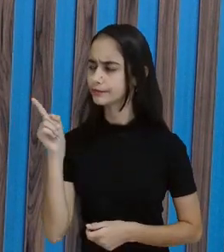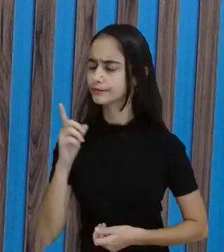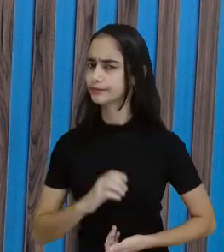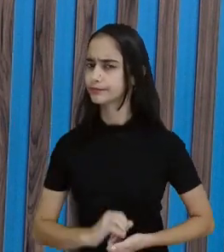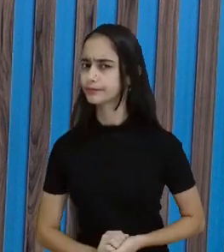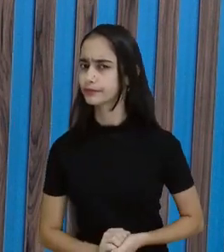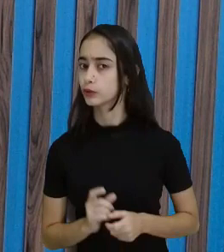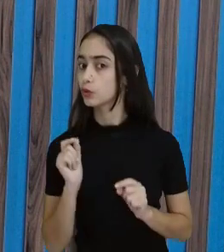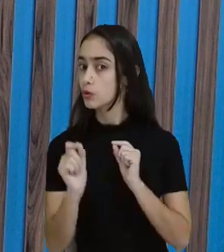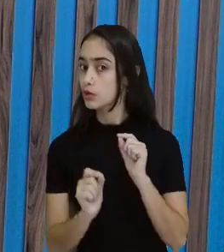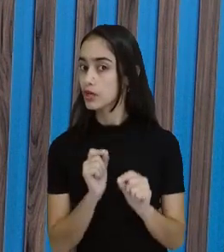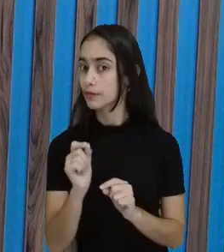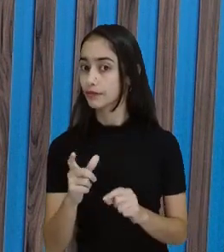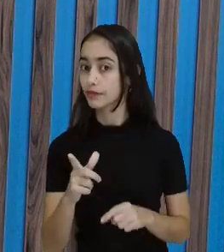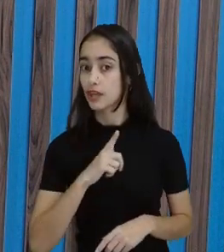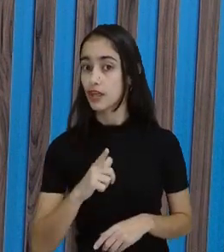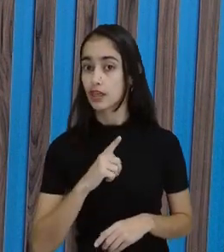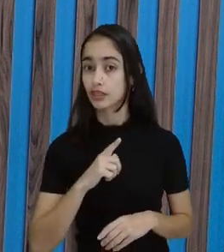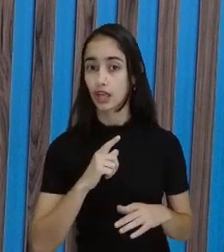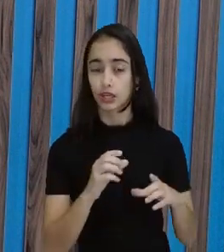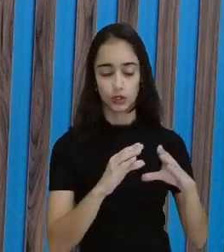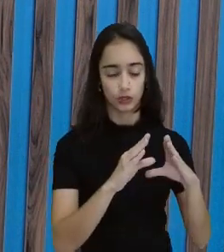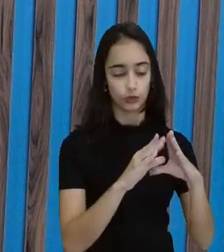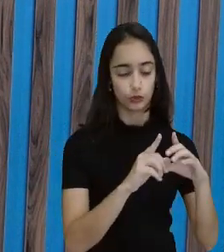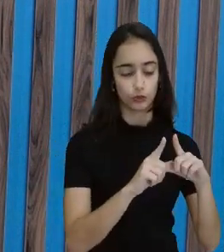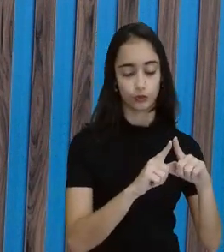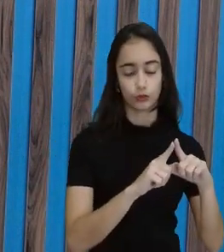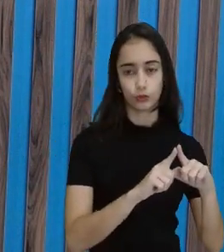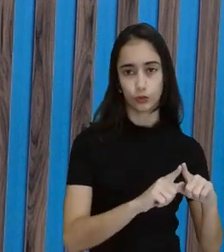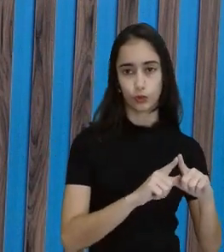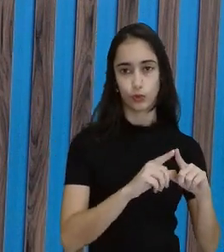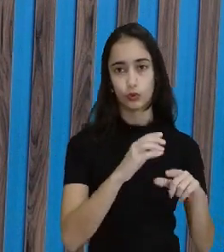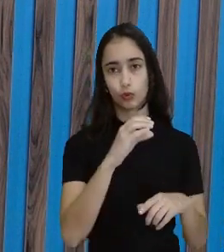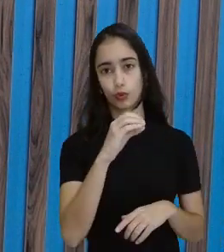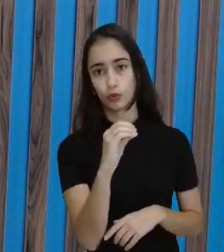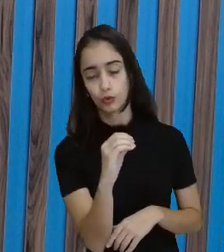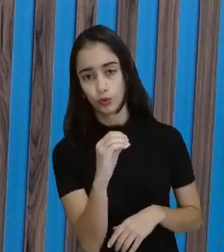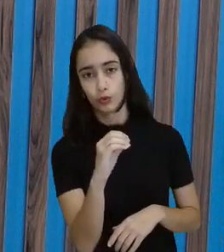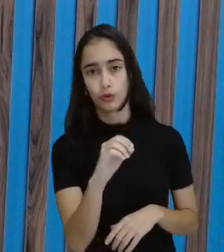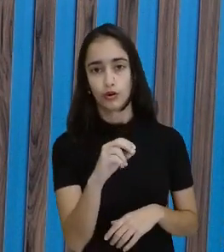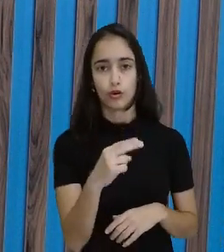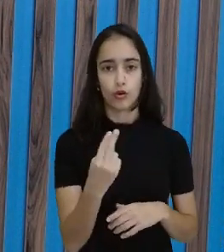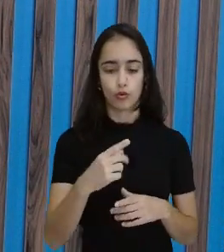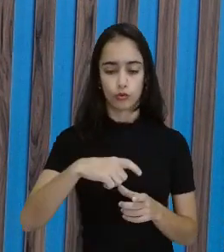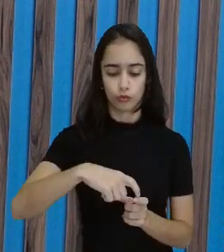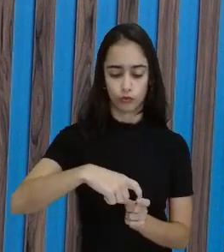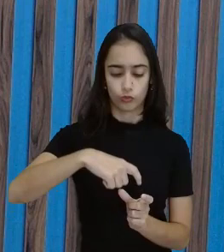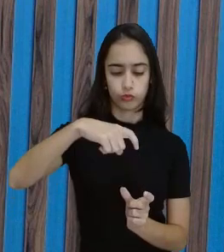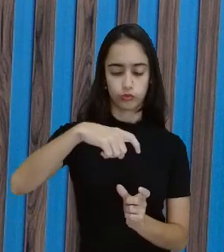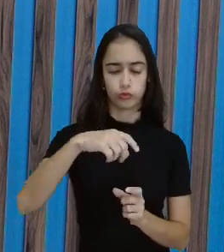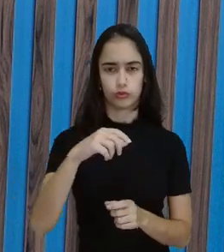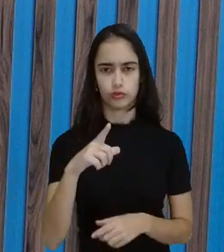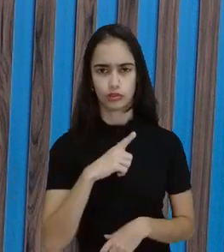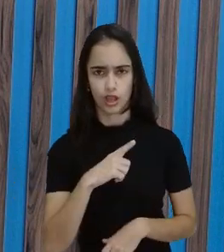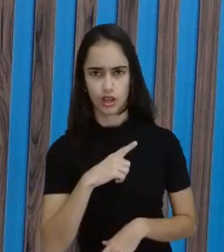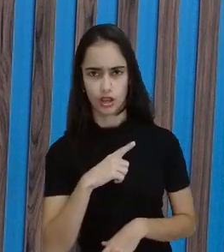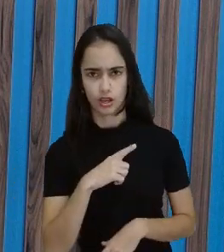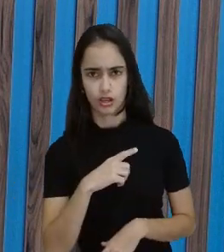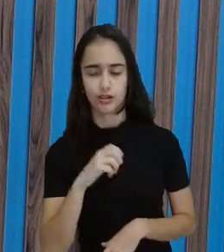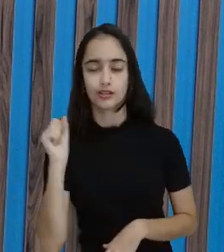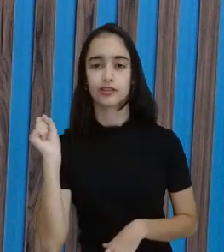Sim. Nós temos o que aqui? Nós temos retângulos, não é